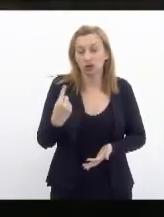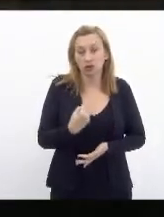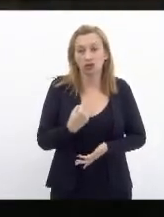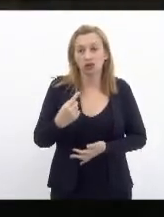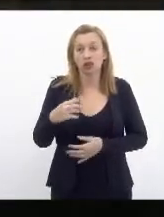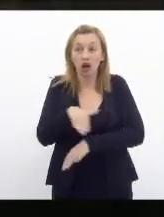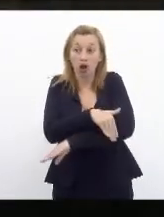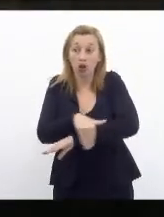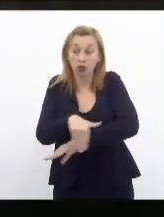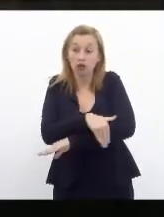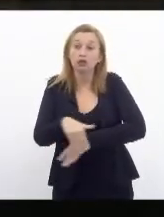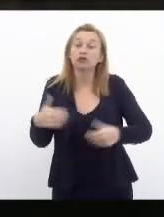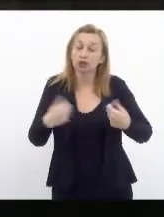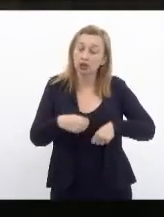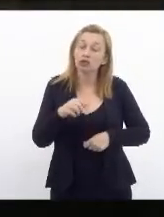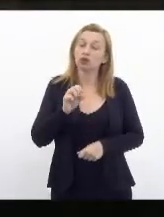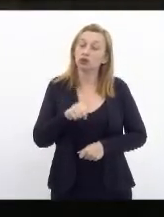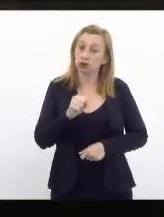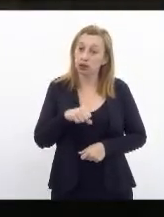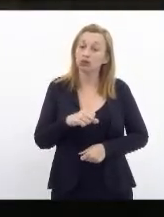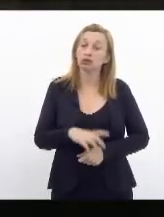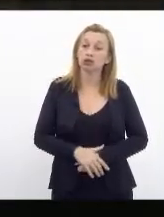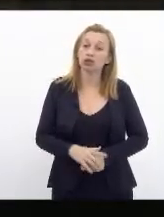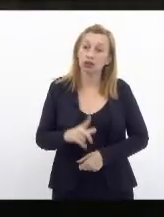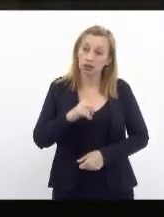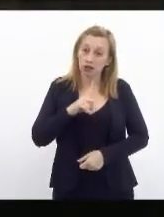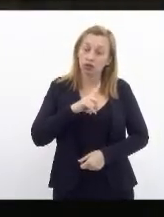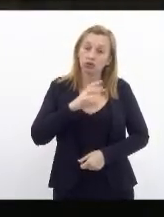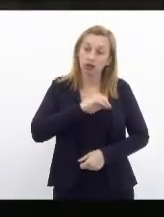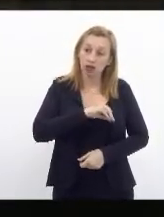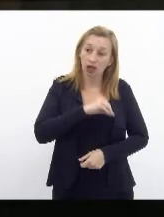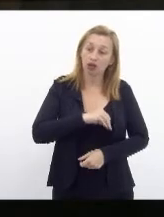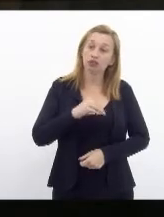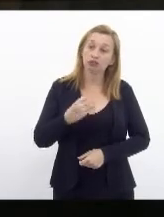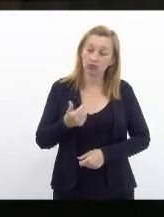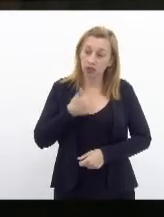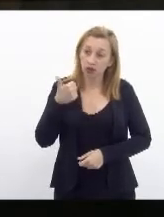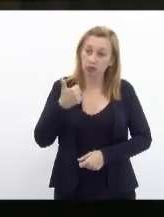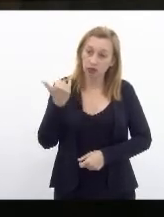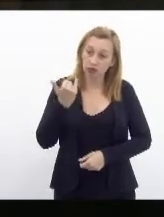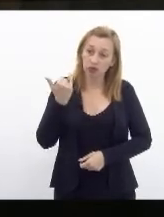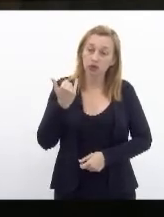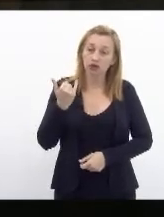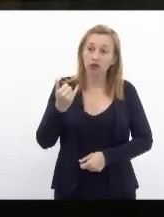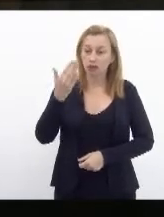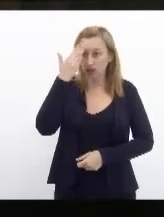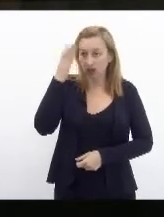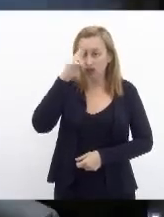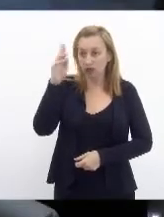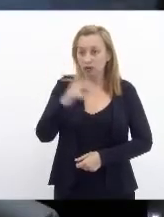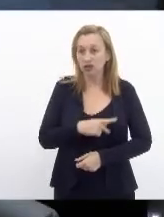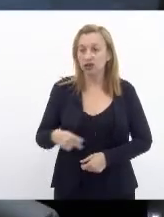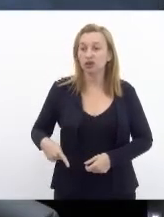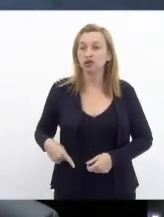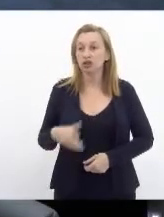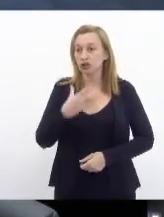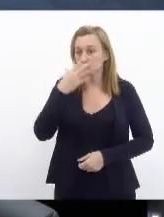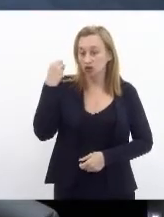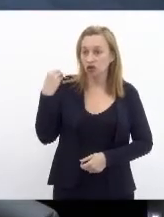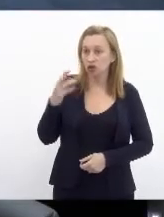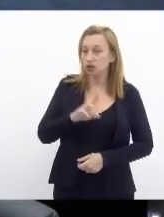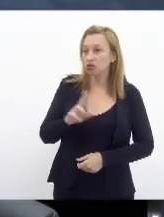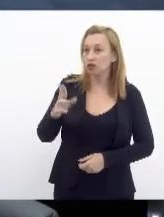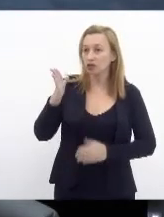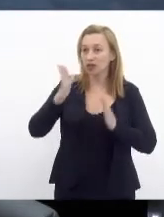ruas e precisamos sim ter uma compensação. Obrigado, senhor presidente. Não esquece o nome da tinta, por